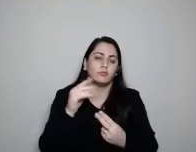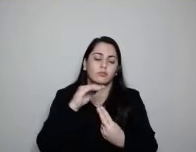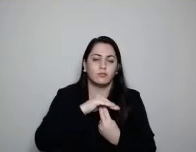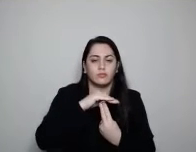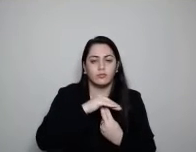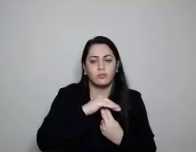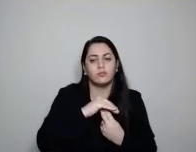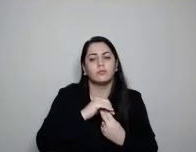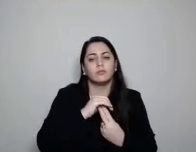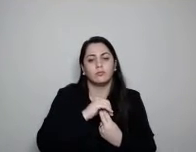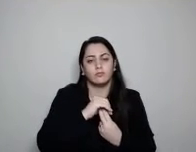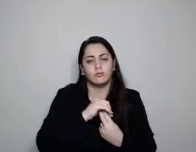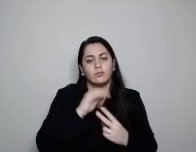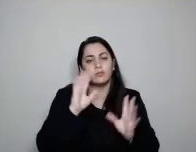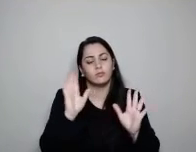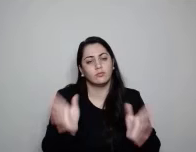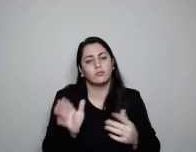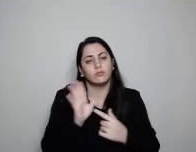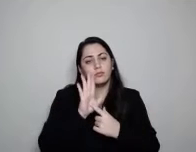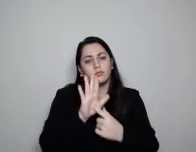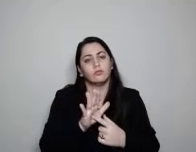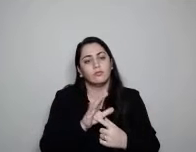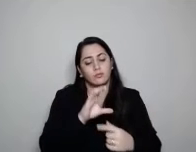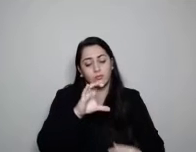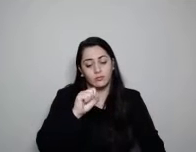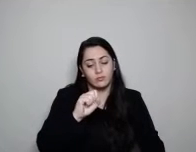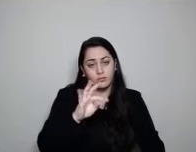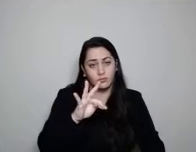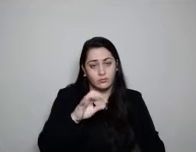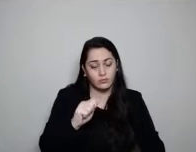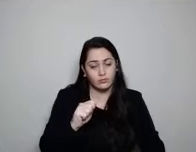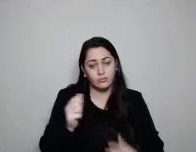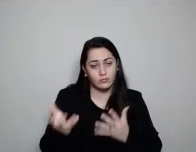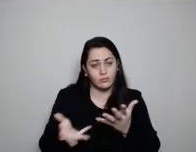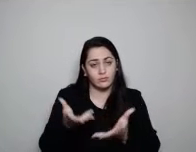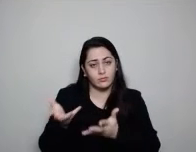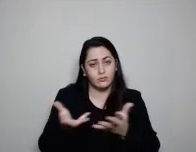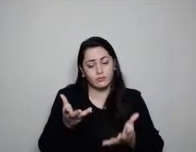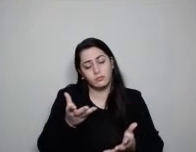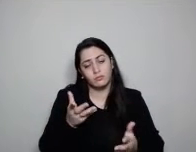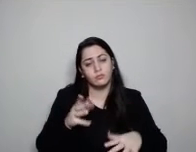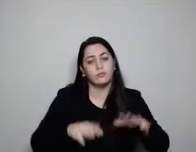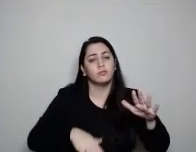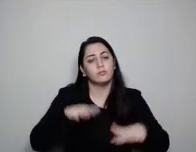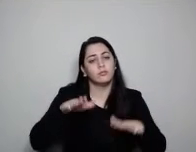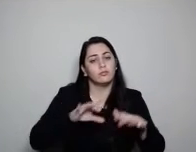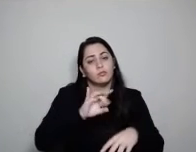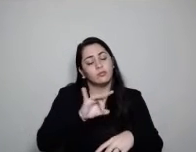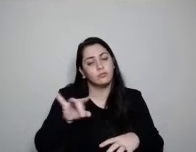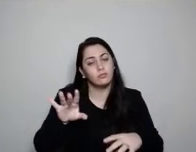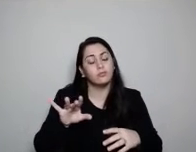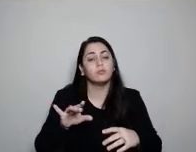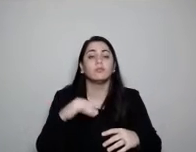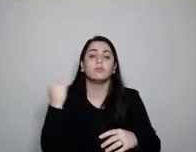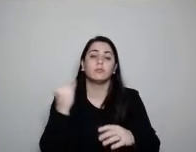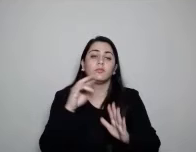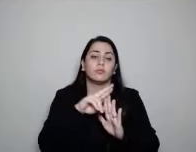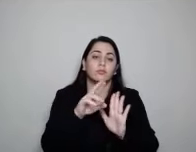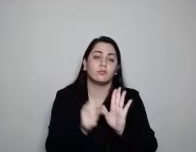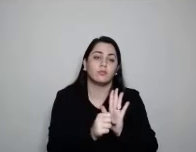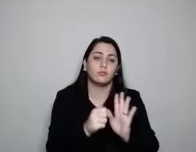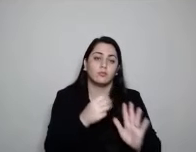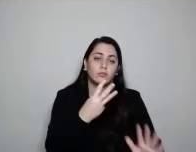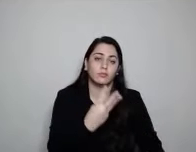nas modalidades de cestas de serviços disponibilizados para cada tipo de serviço. Salienta-se que a resolução número 3.919